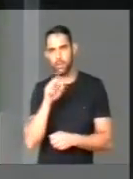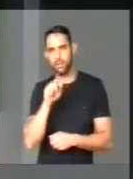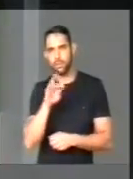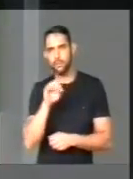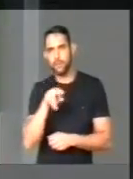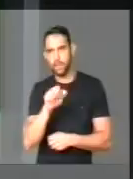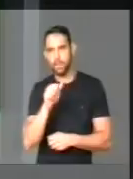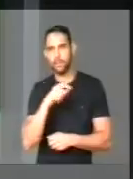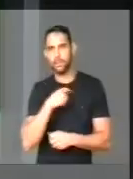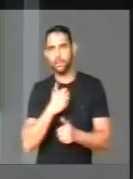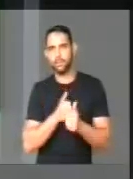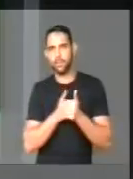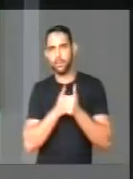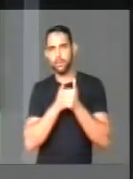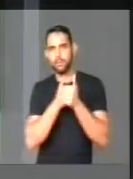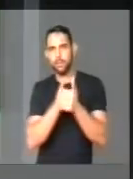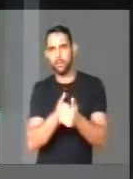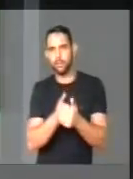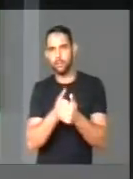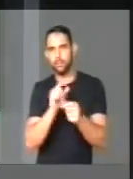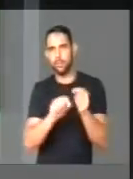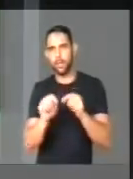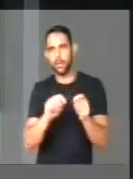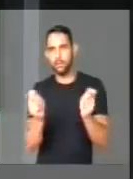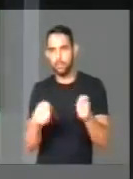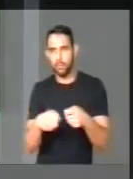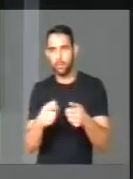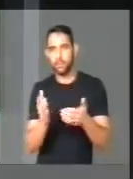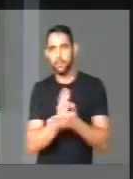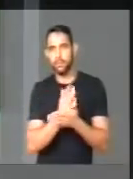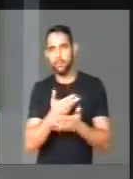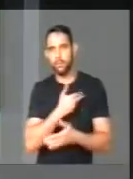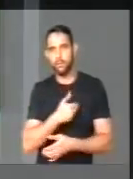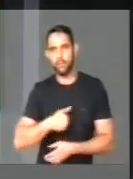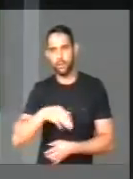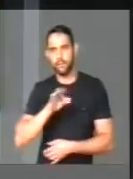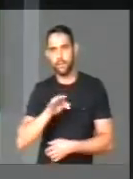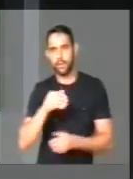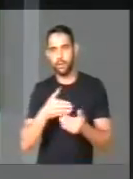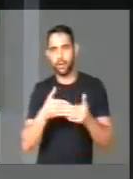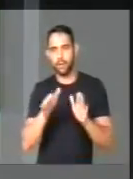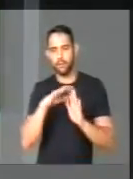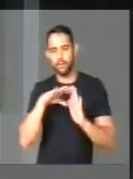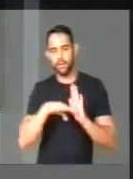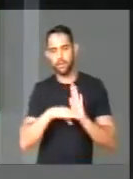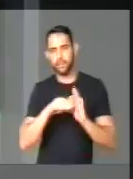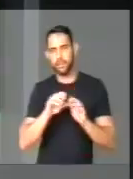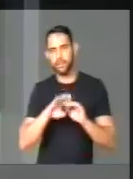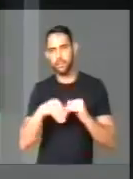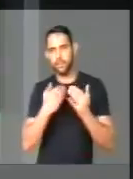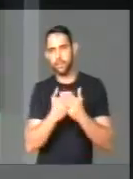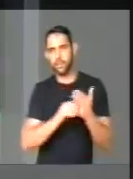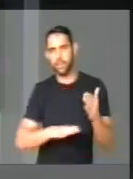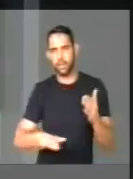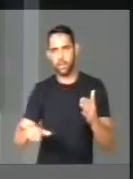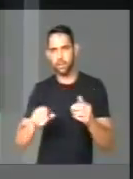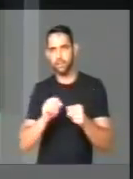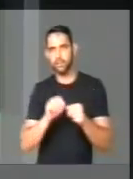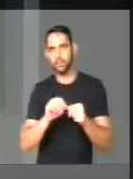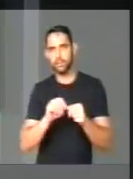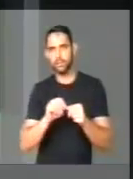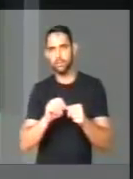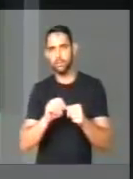Freitas, estamos encaminhando para que se possa, o governo federal abre o programa de creches, de